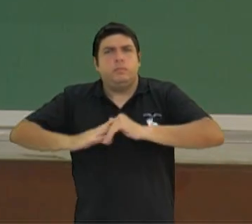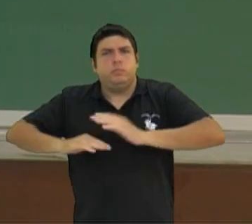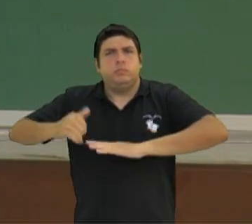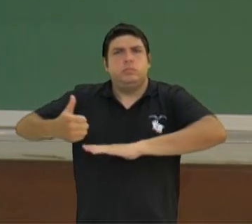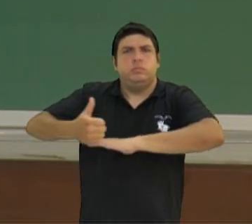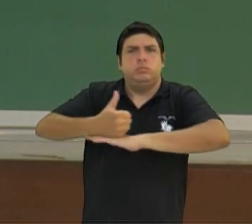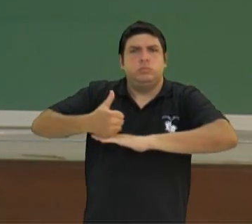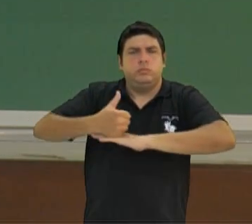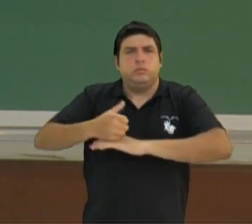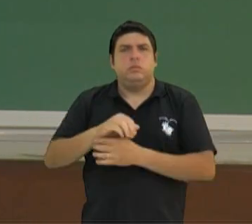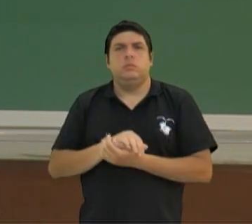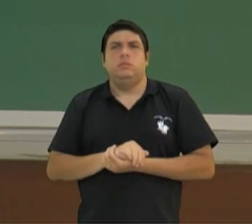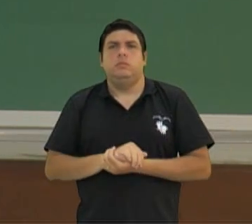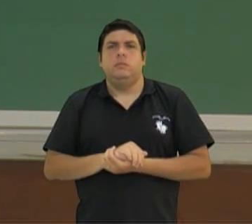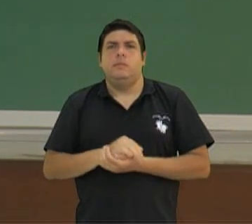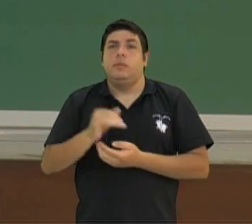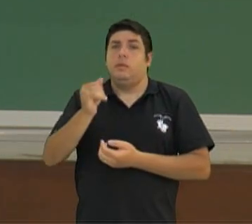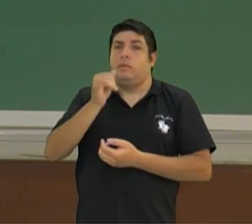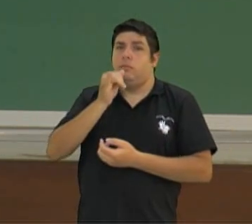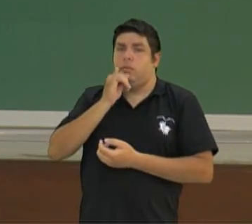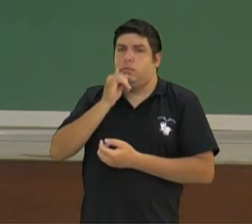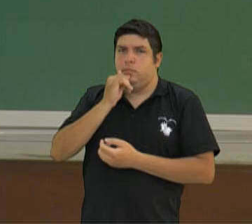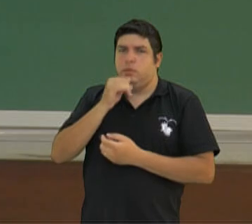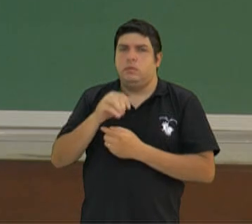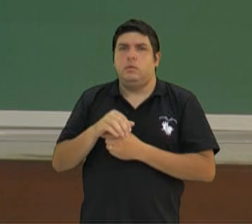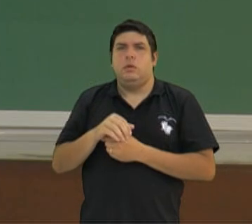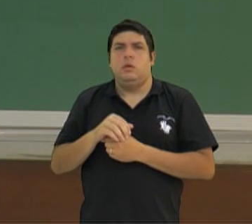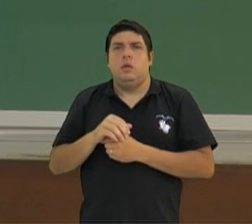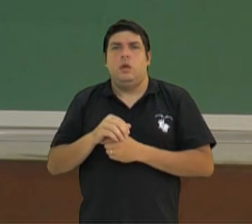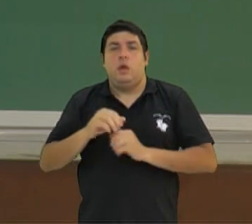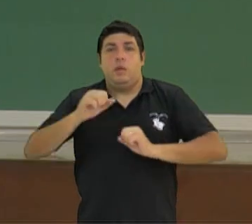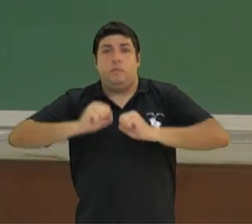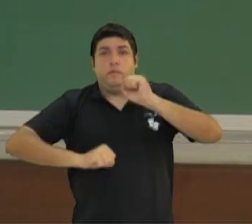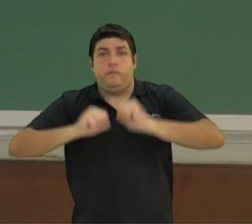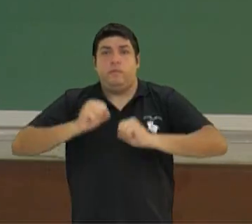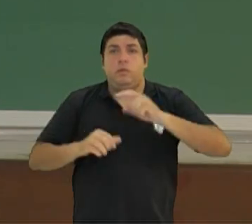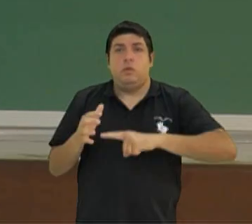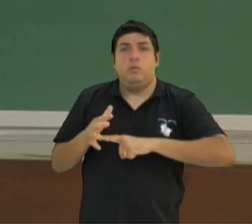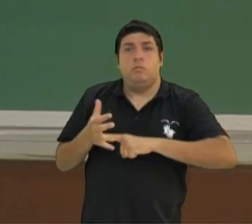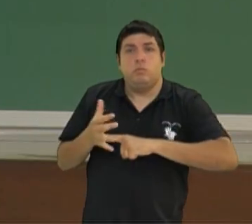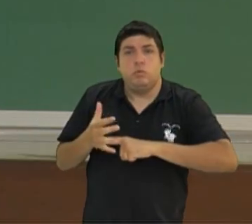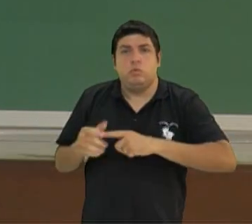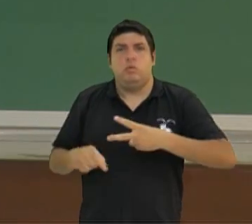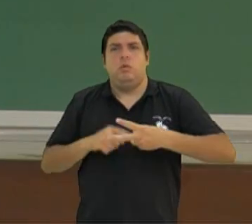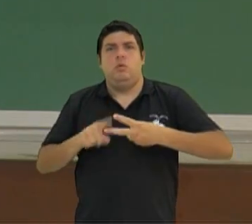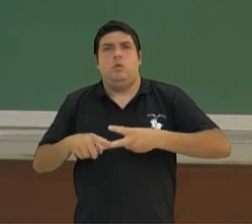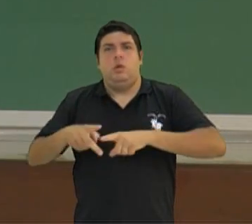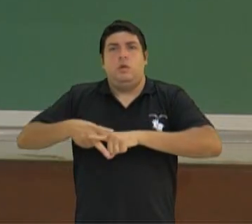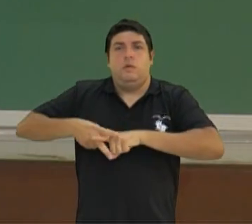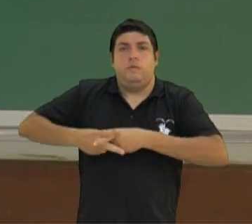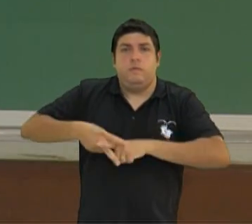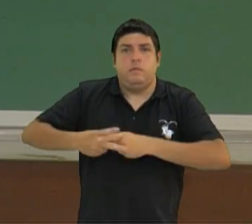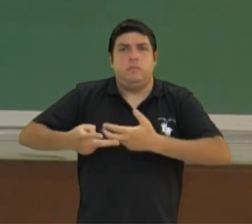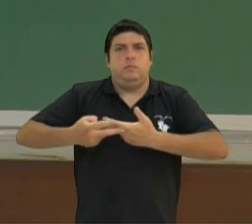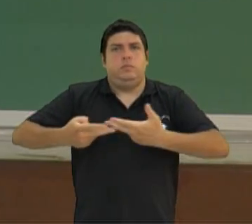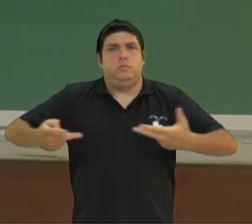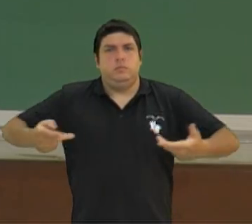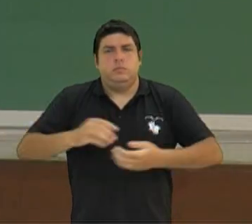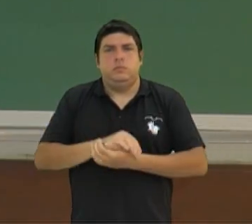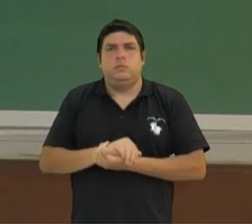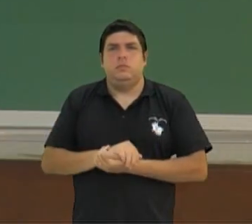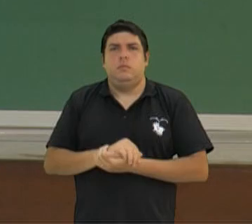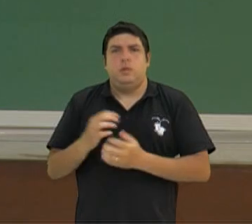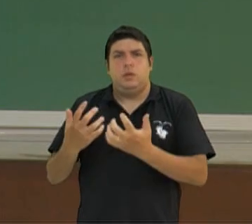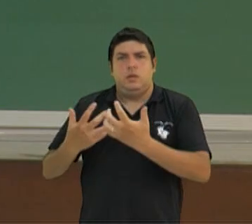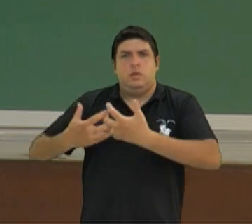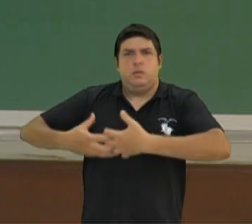isso? Por exemplo, fábrica de motores, de ferramentas, de autopeças, das máquinas. Eu tenho uma indústria